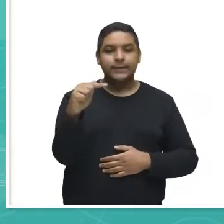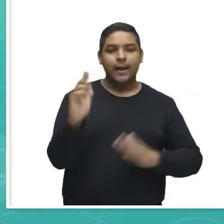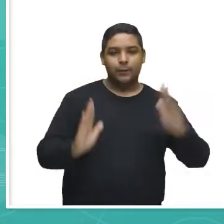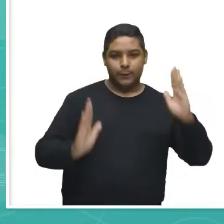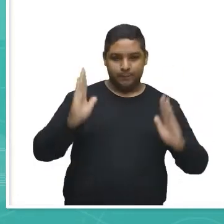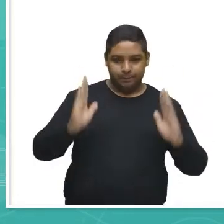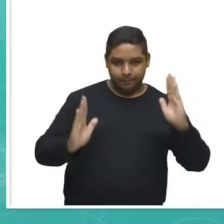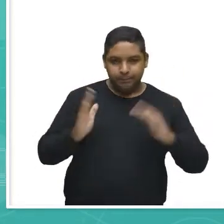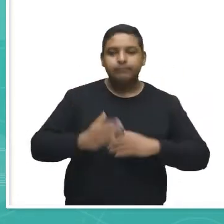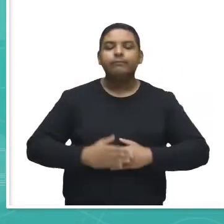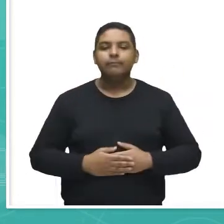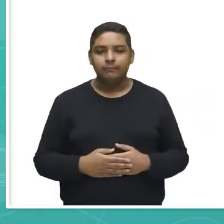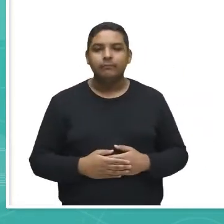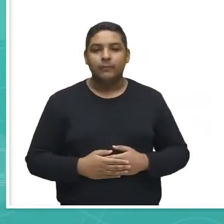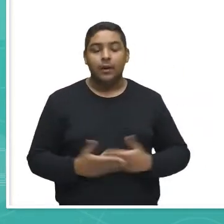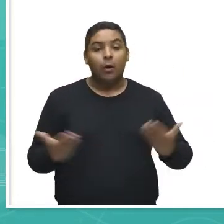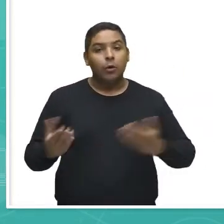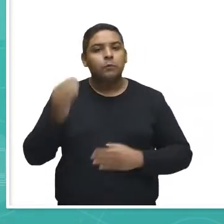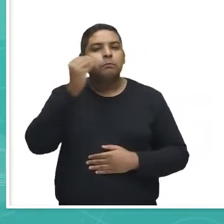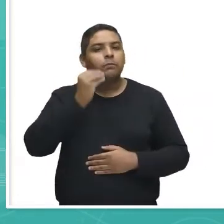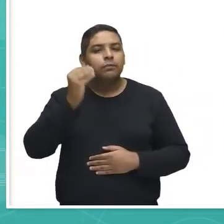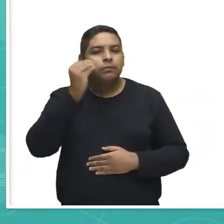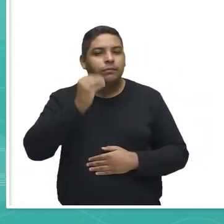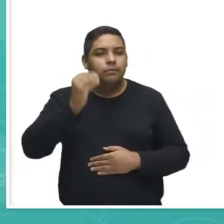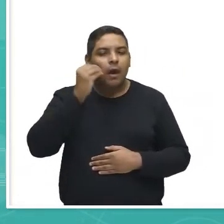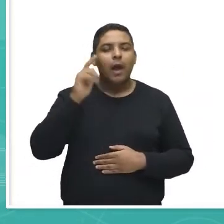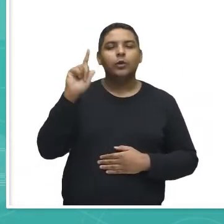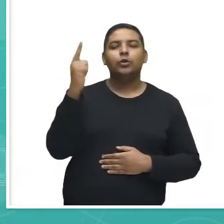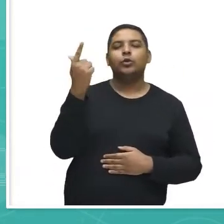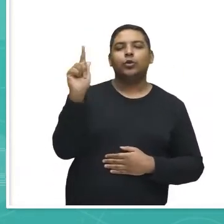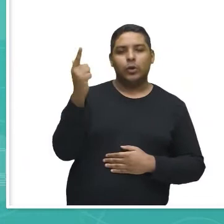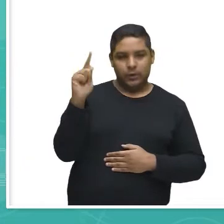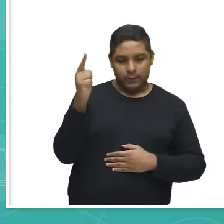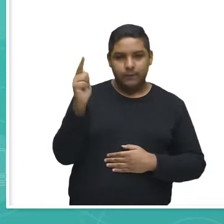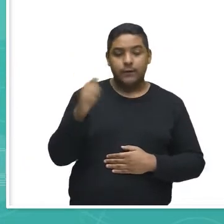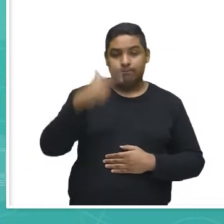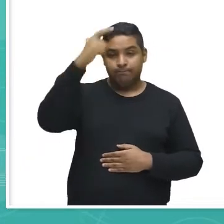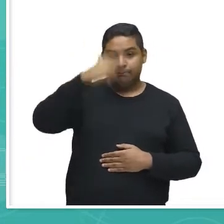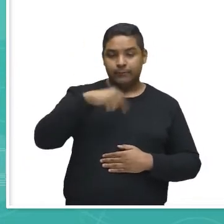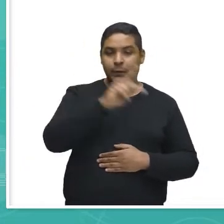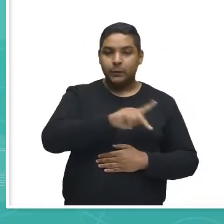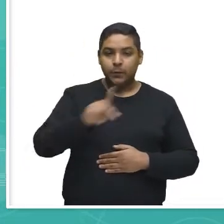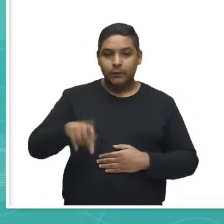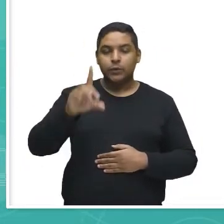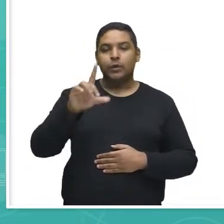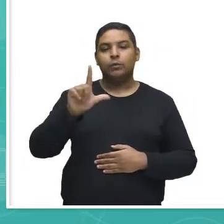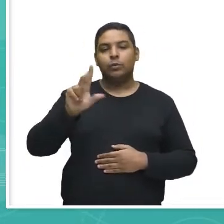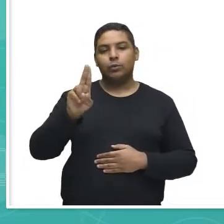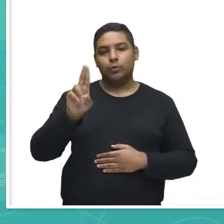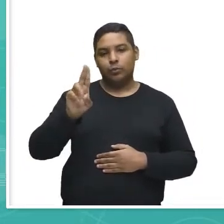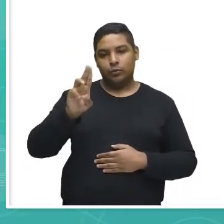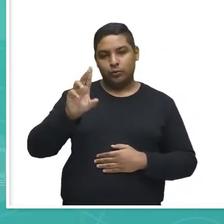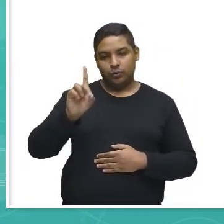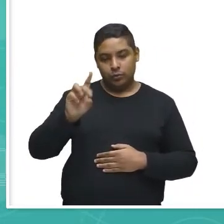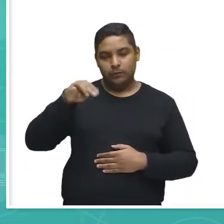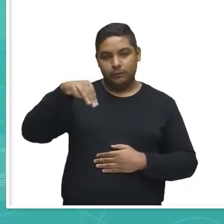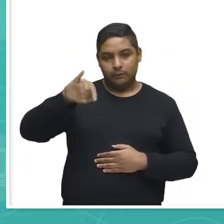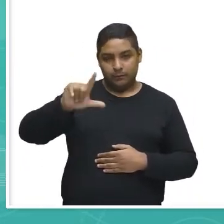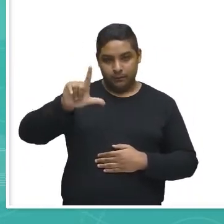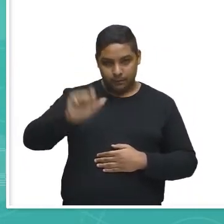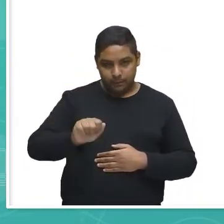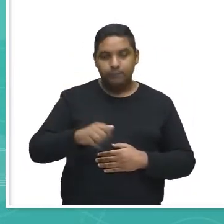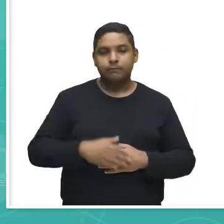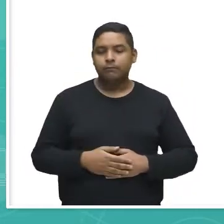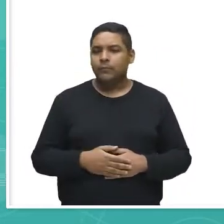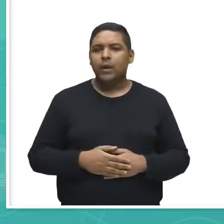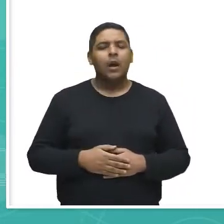para verificar as nossas aulas de geografia. Eu sou a professora Ludmila Dutra e iremos estudar verificando aí